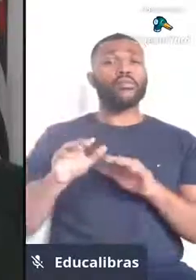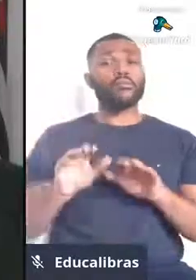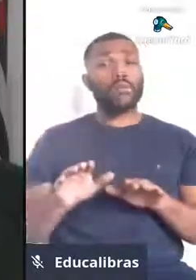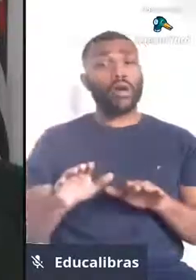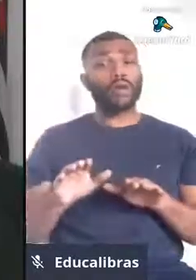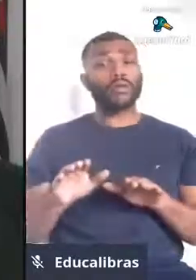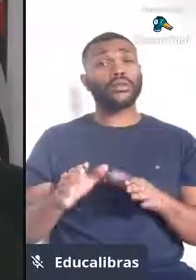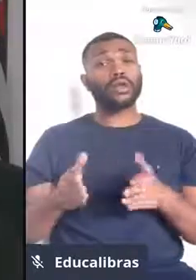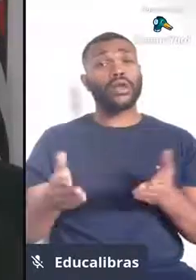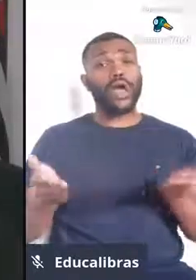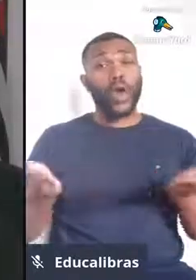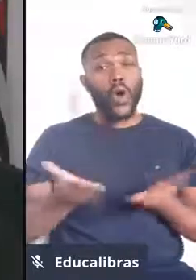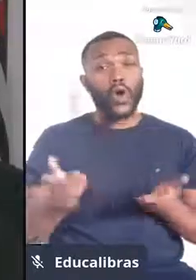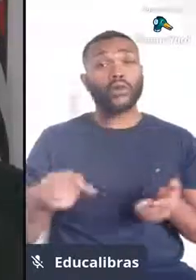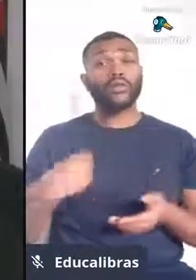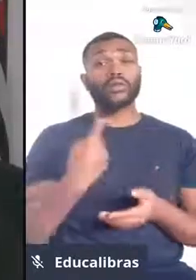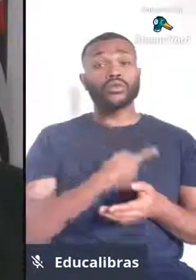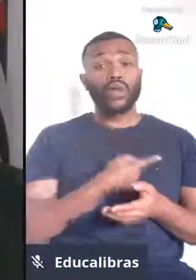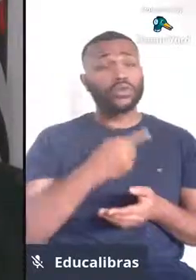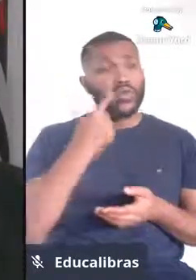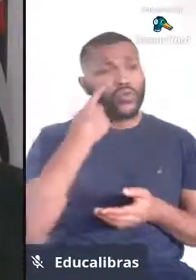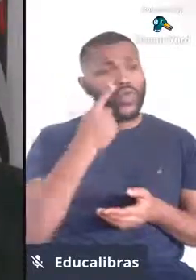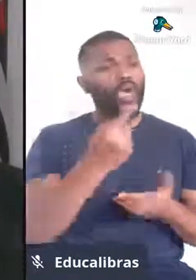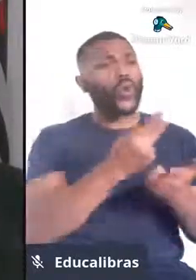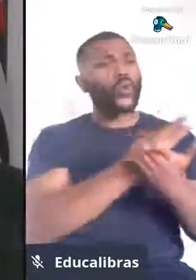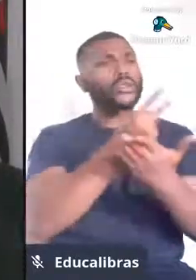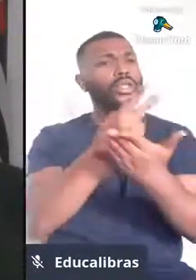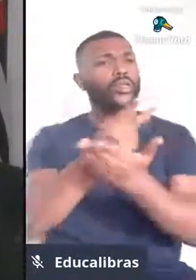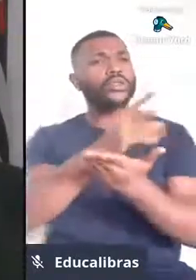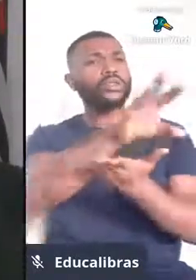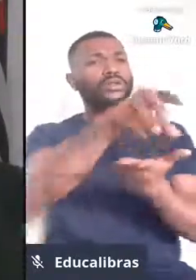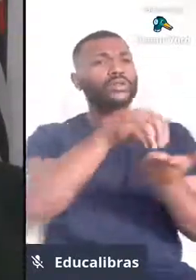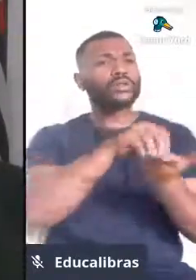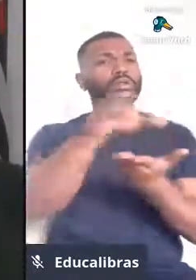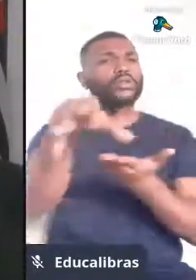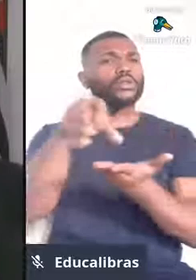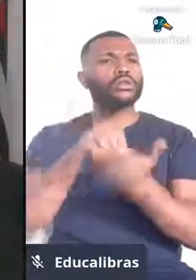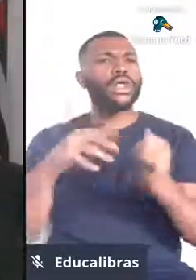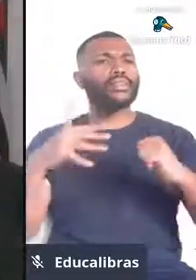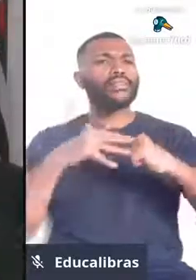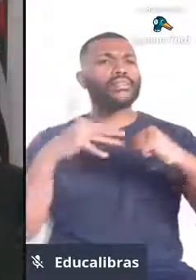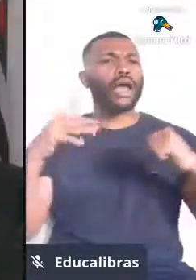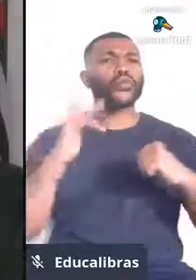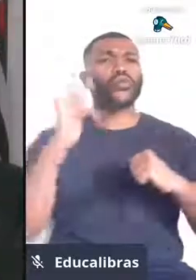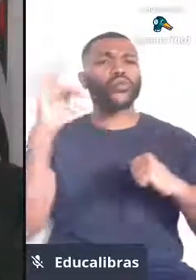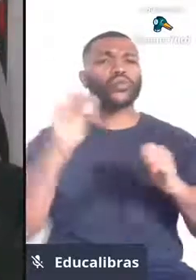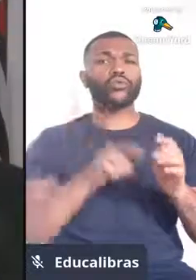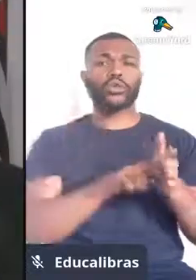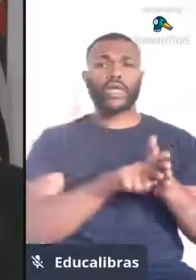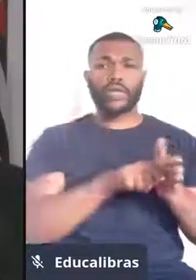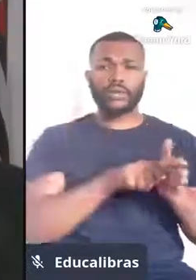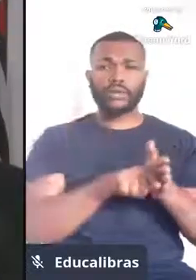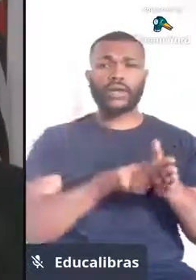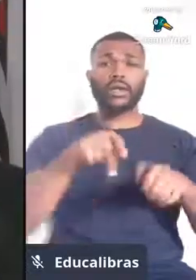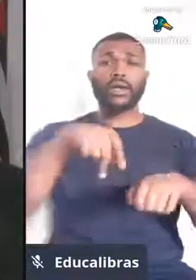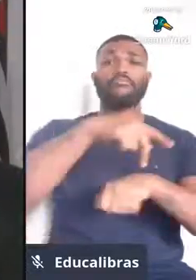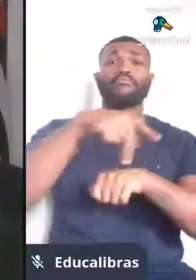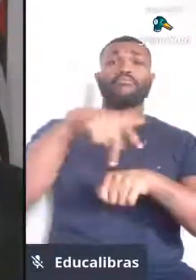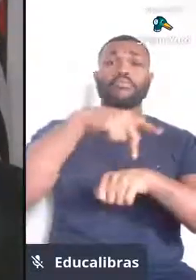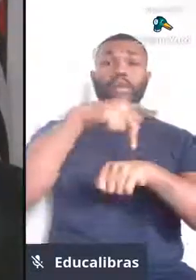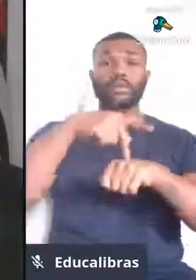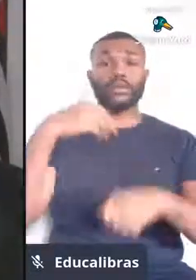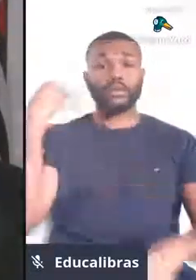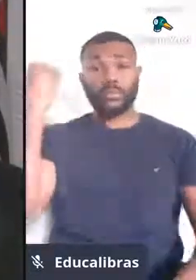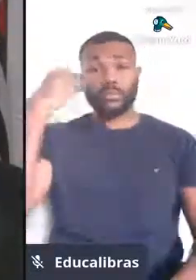hora exata da gente documentar o que está acontecendo para que alguém possa fazer essa análise lá na frente. Sejam os países com experiências